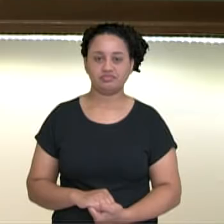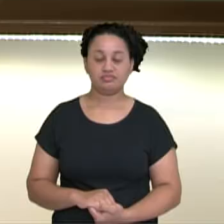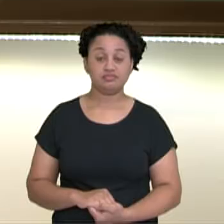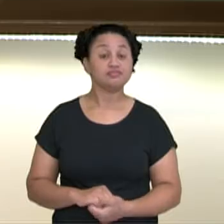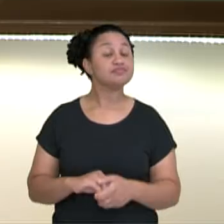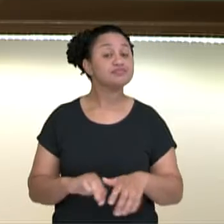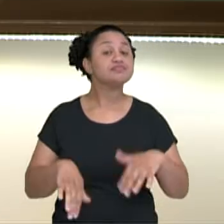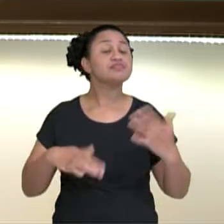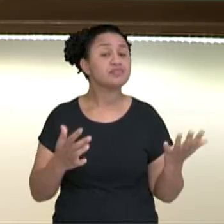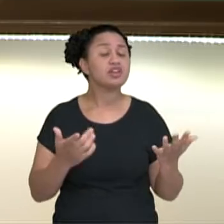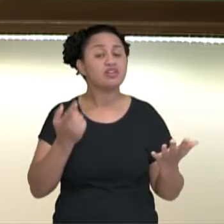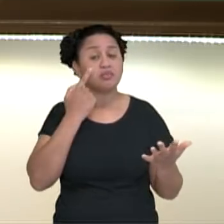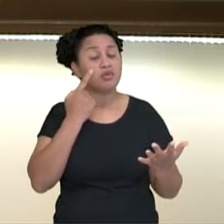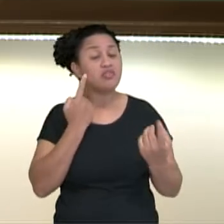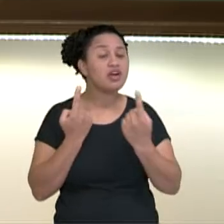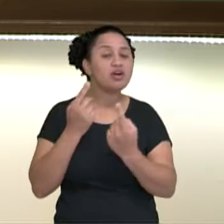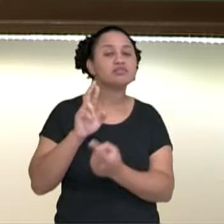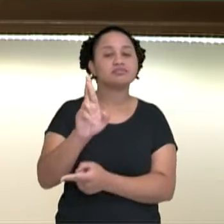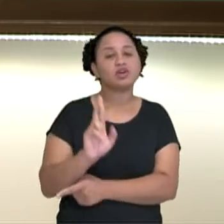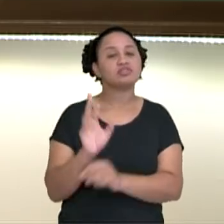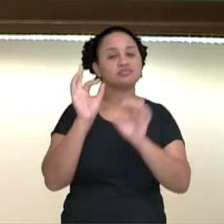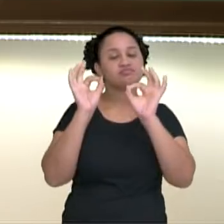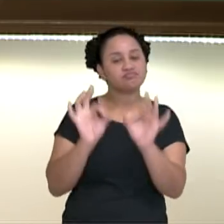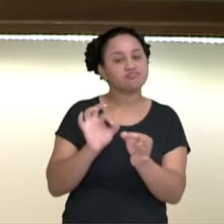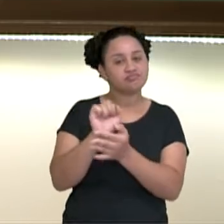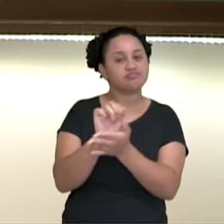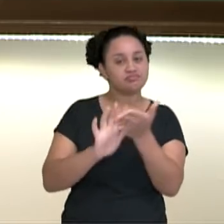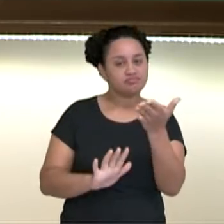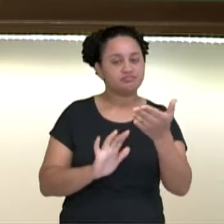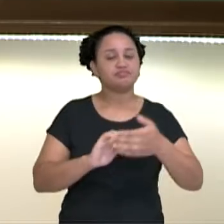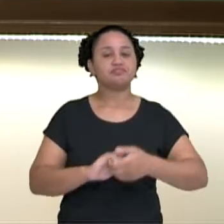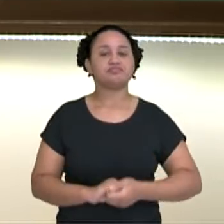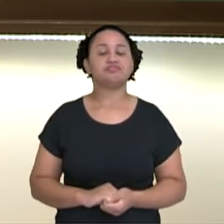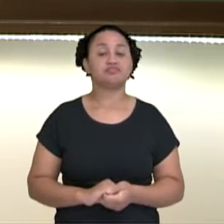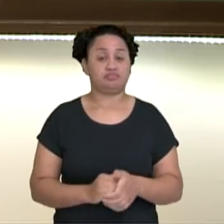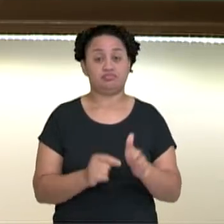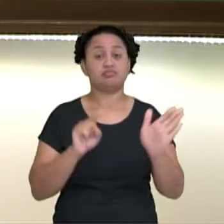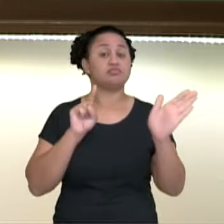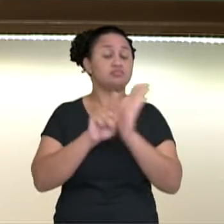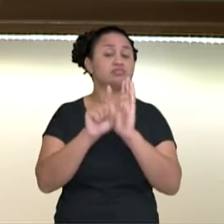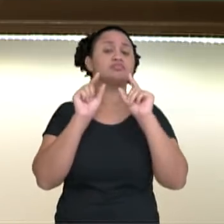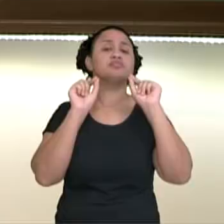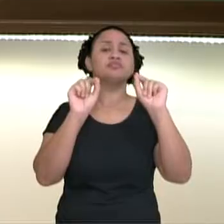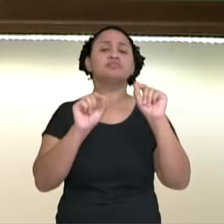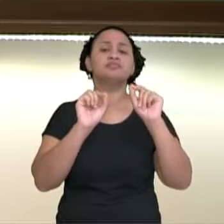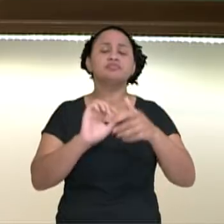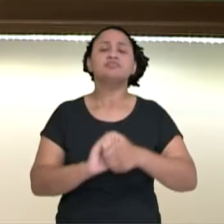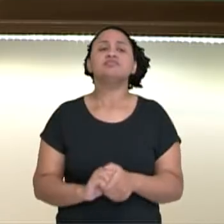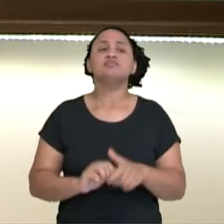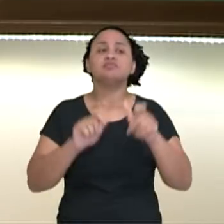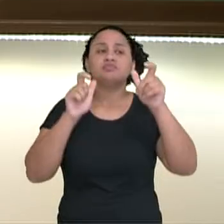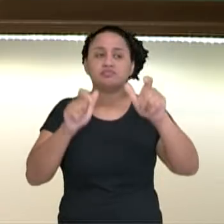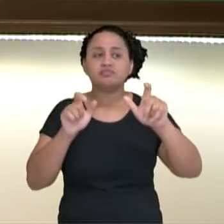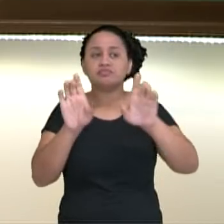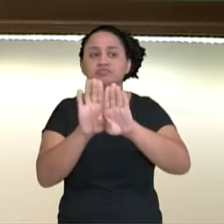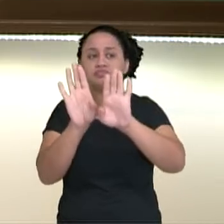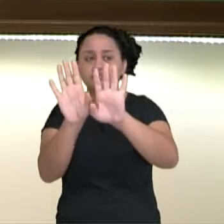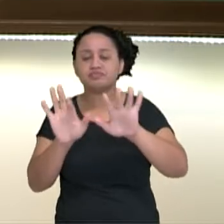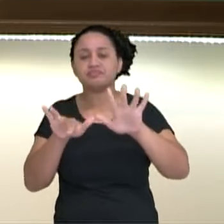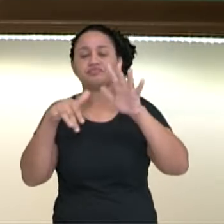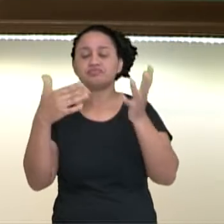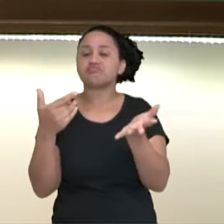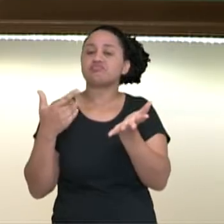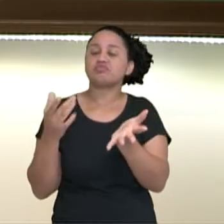E aí, pessoal, vamos ver qual é a resposta correta dessa atividade? A pergunta era a seguinte: onde e quando